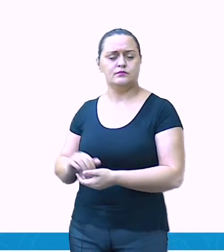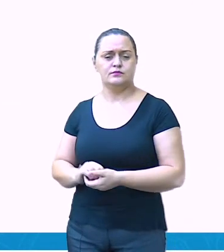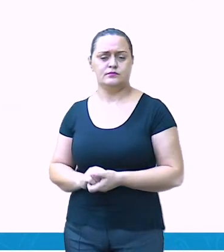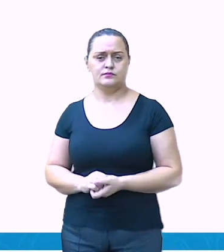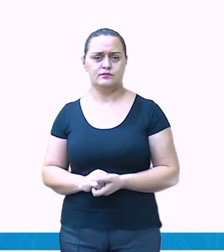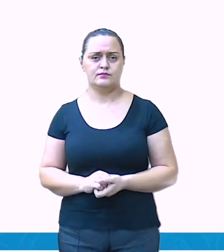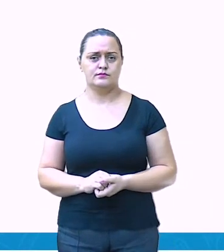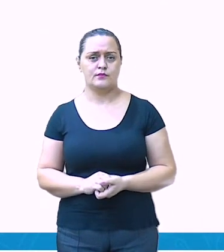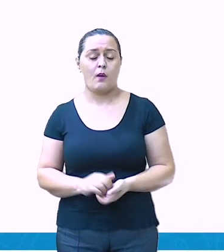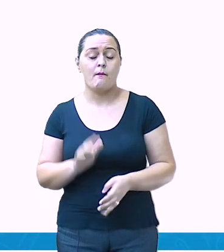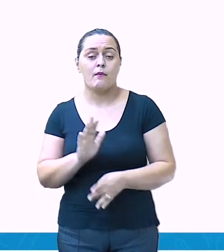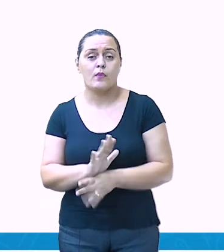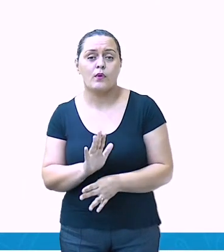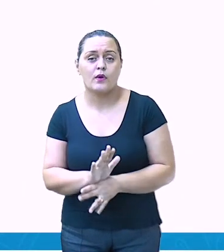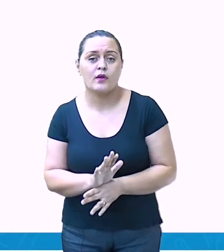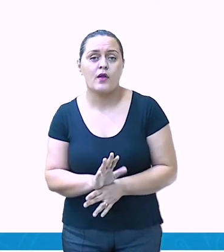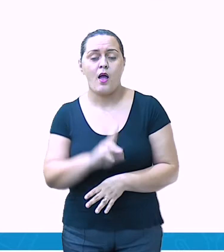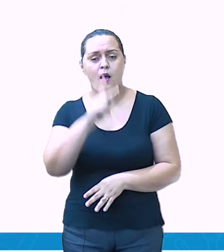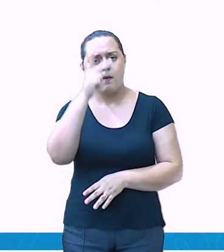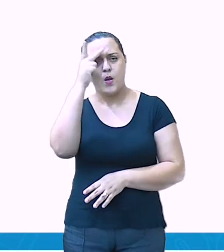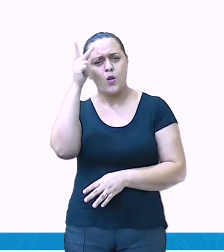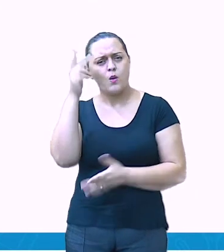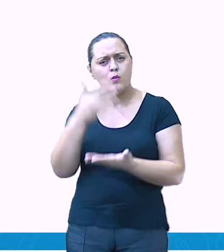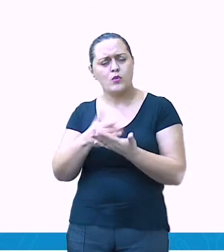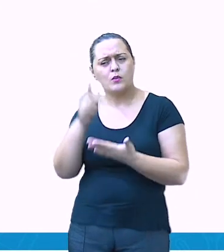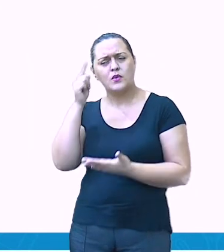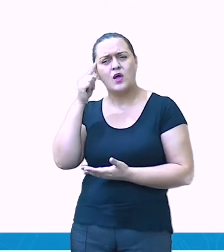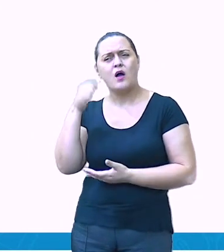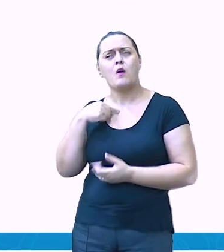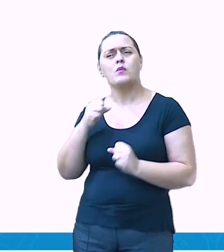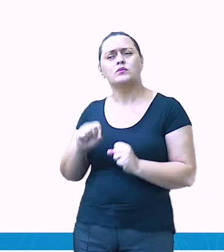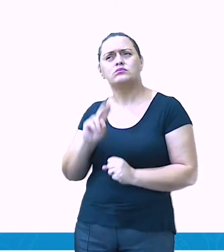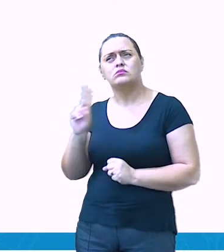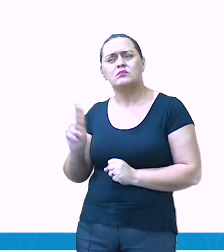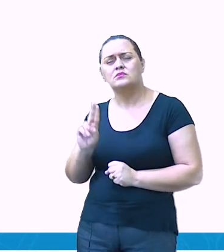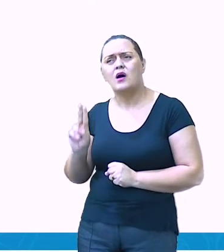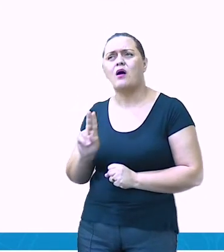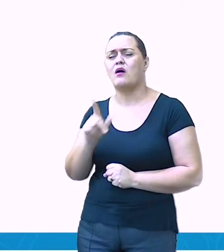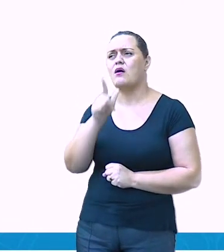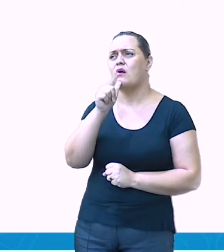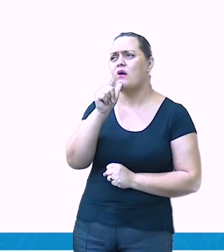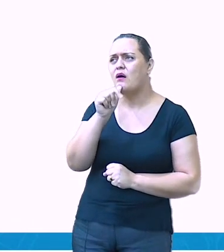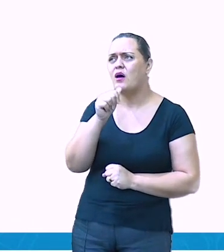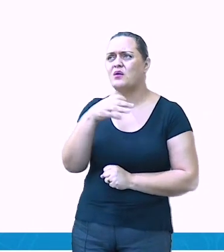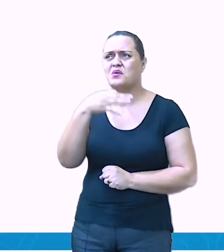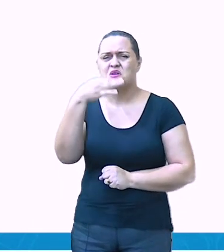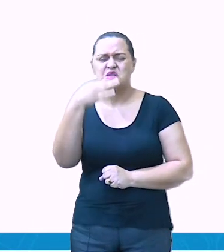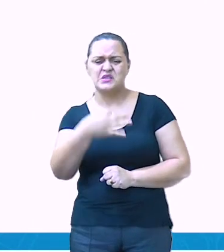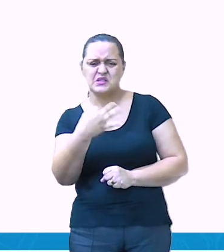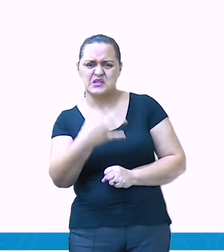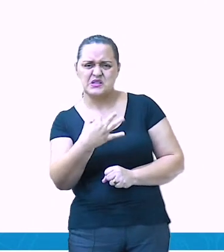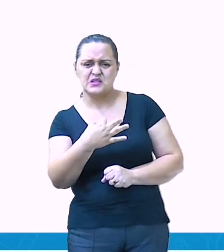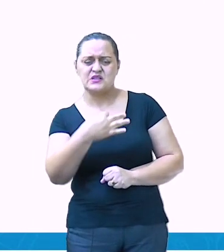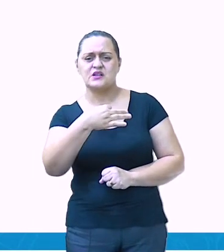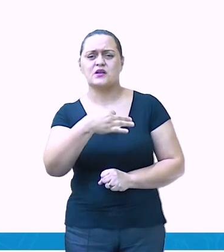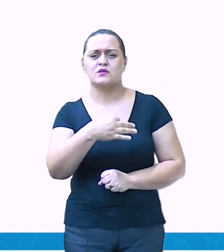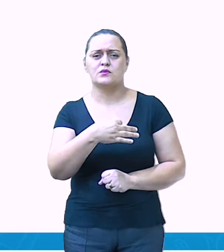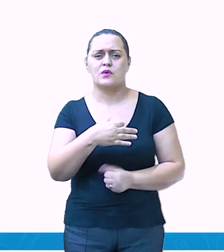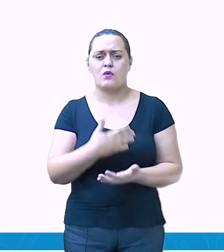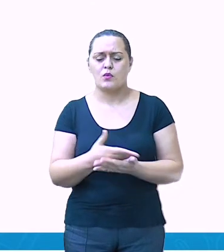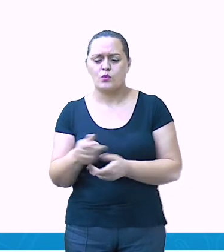à irrigação. Onde antes o que se via era só mandacaru, era só